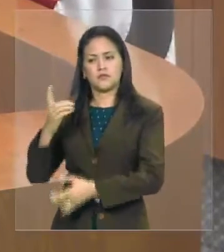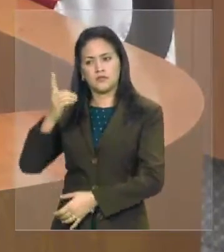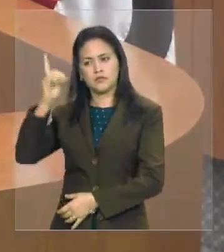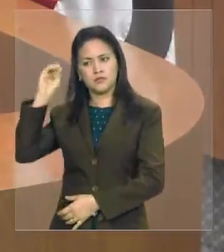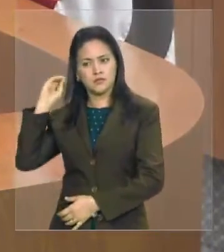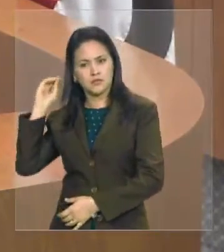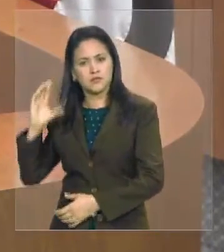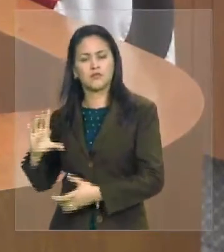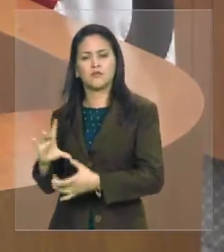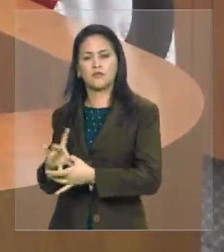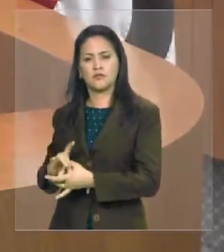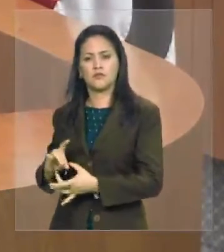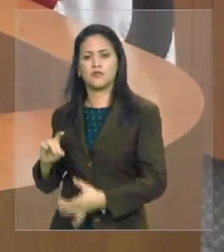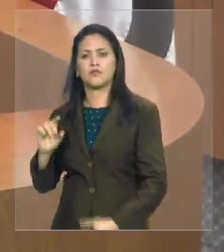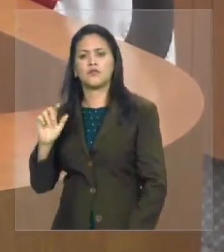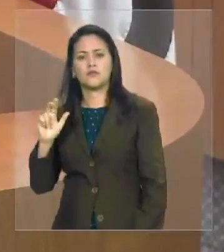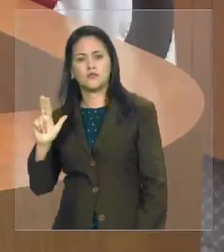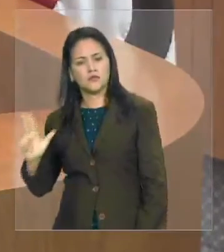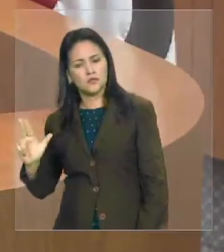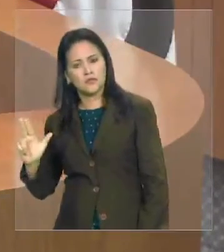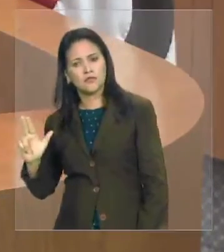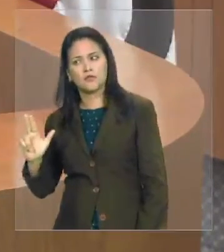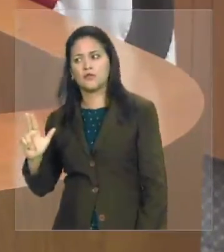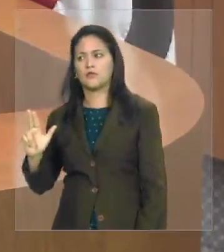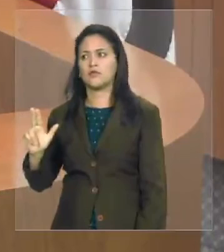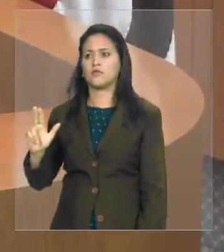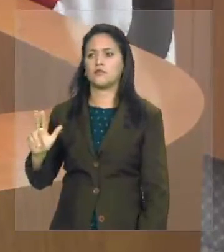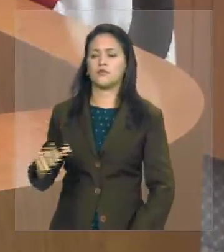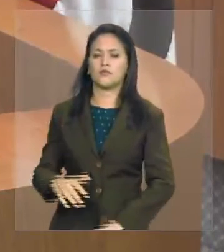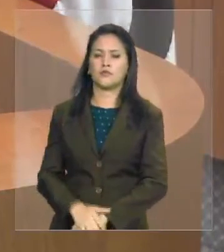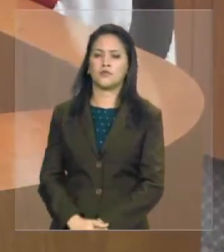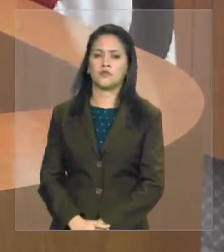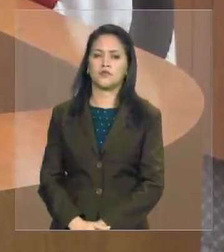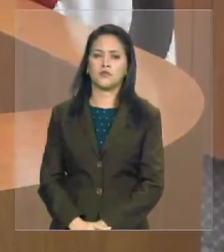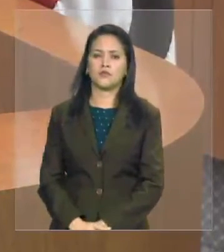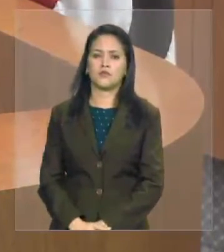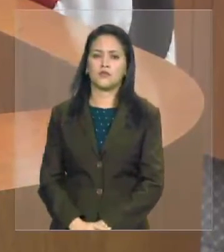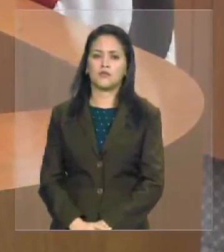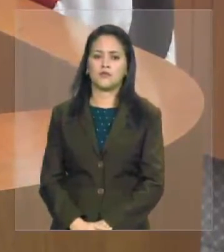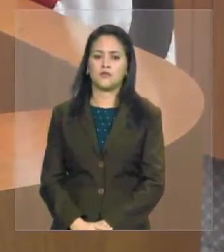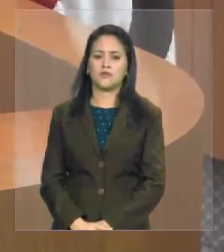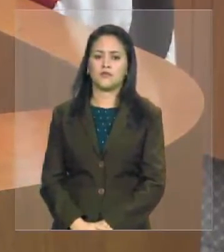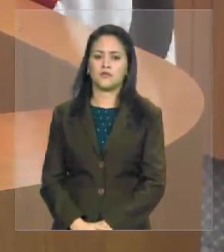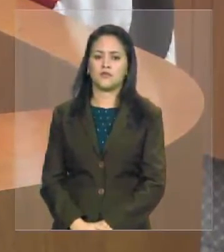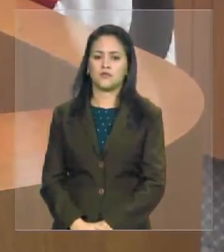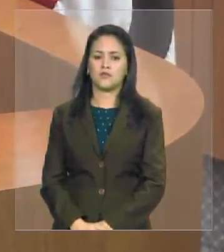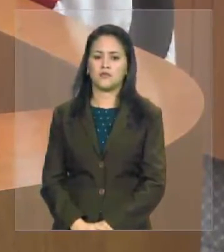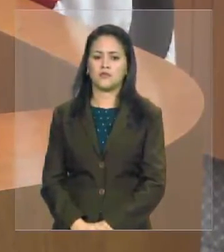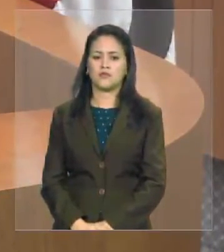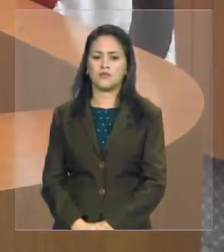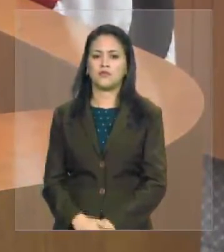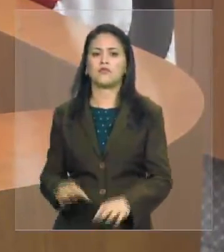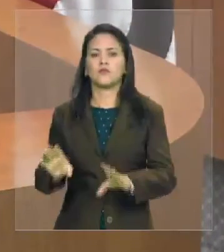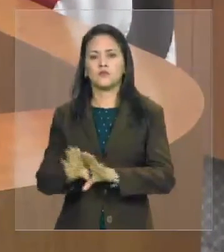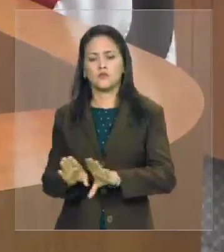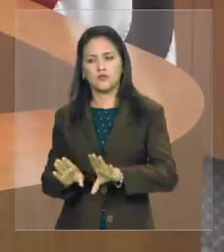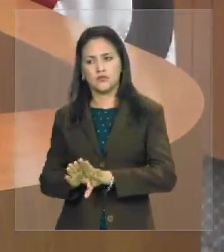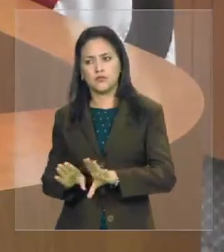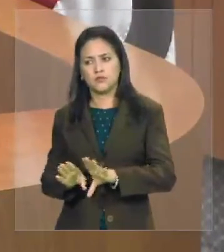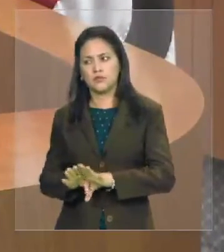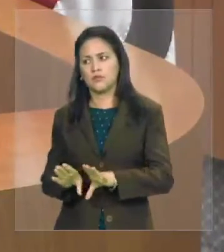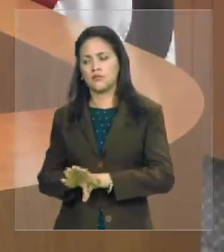governo Fernando Henrique, participaram dos governos anteriores todos, e participaram do regime militar também, desde a